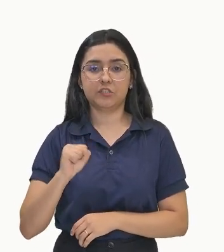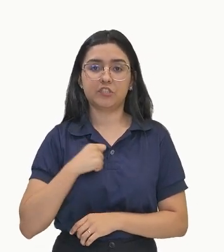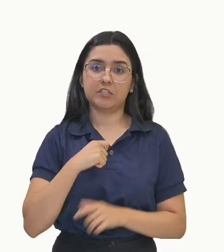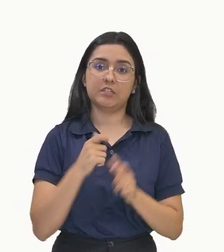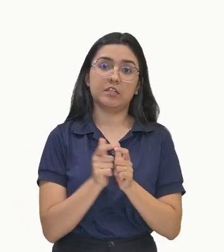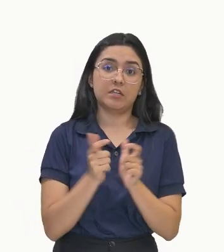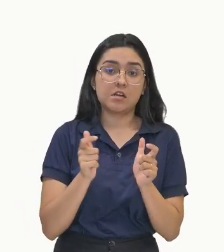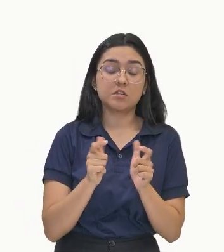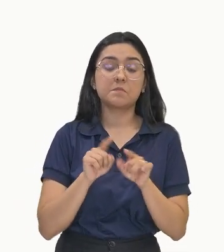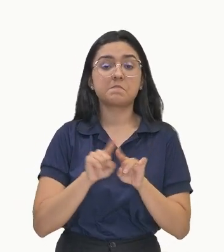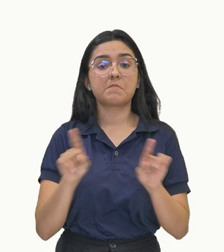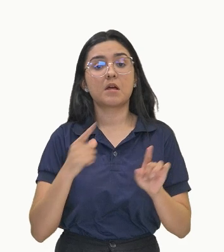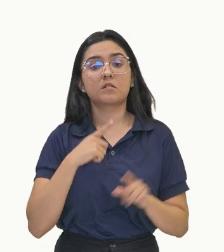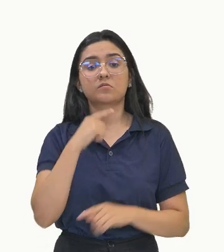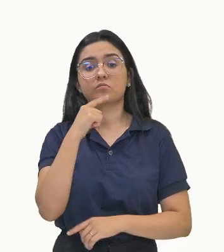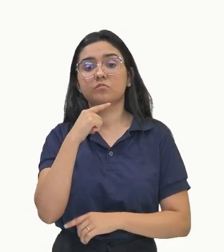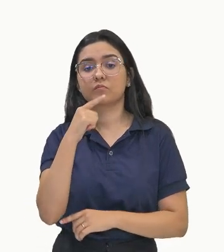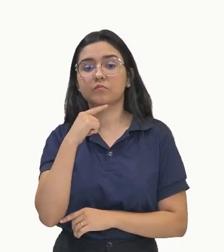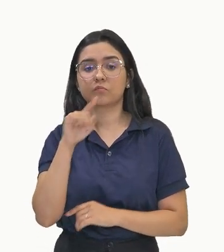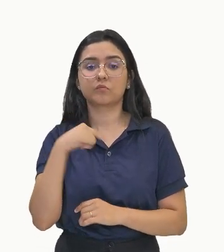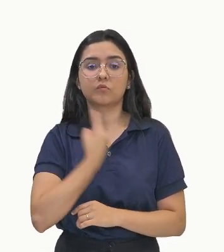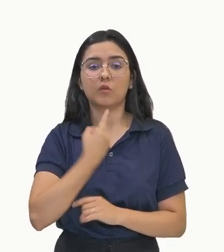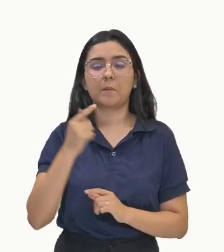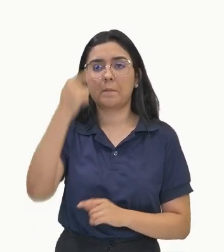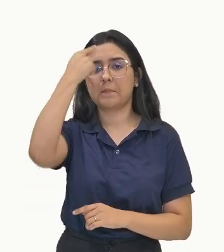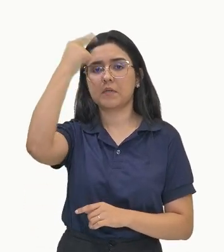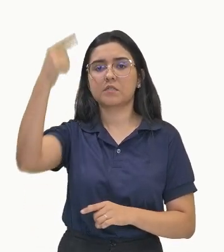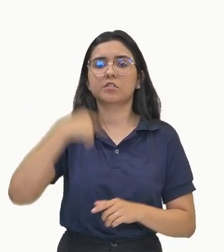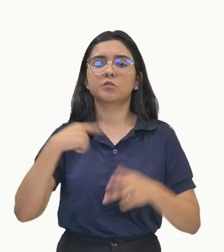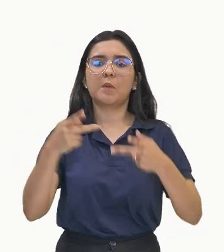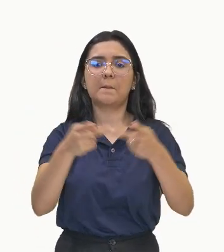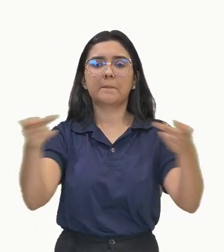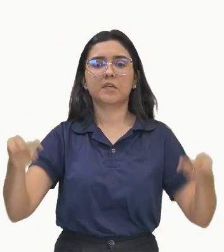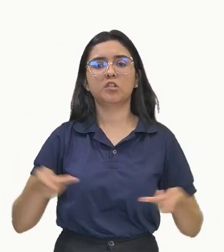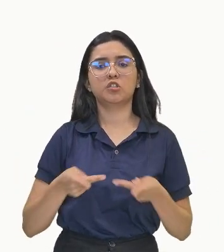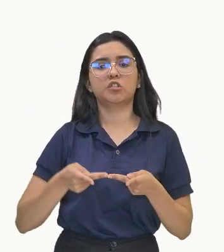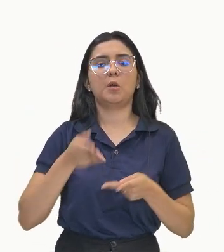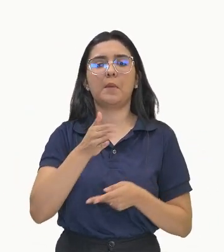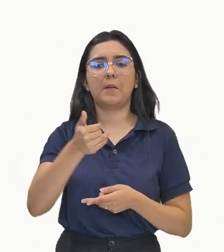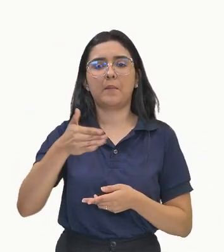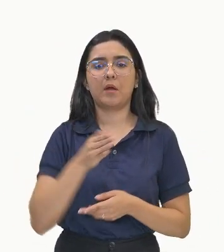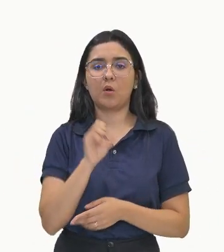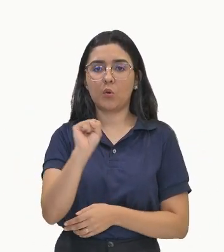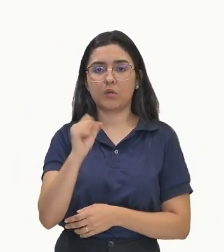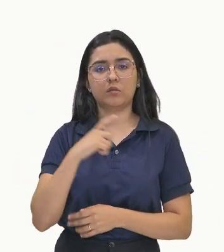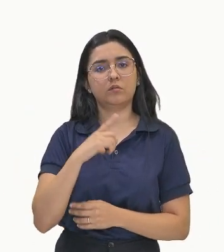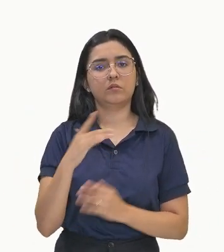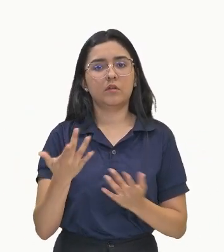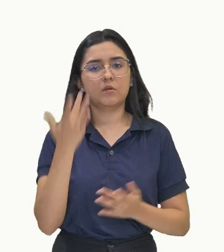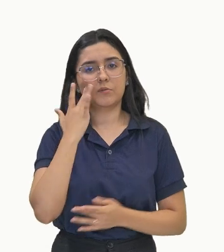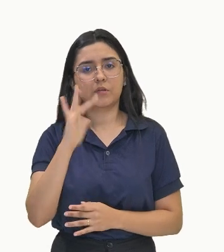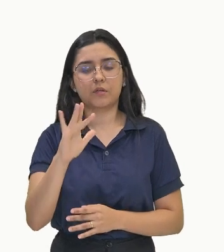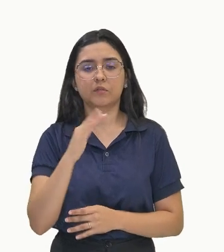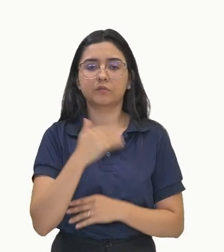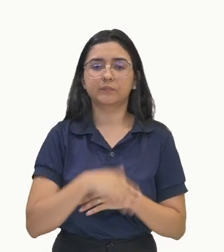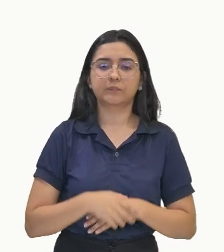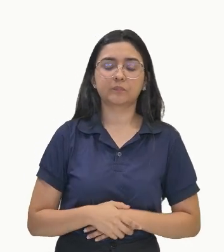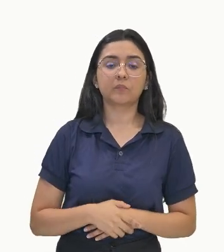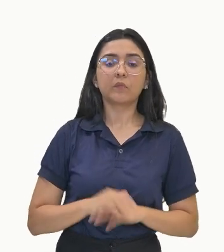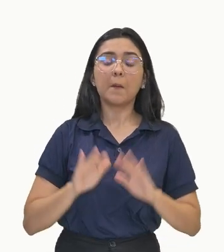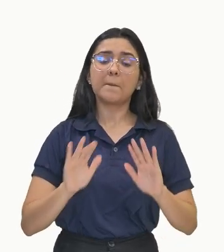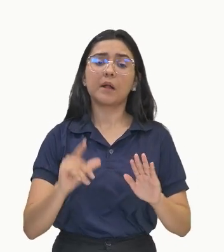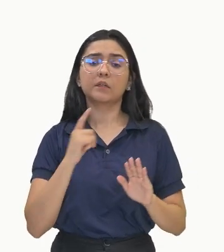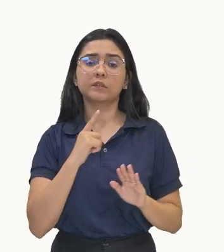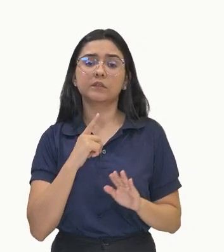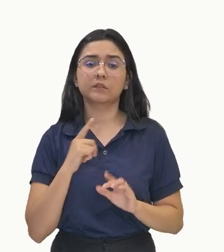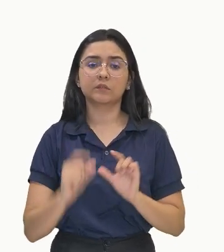Grandes. Como normalmente a gente pensa numa pizza de 8 pedaços, né? Eu sei, tá dando fome, né? Em mim também. Mas a gente